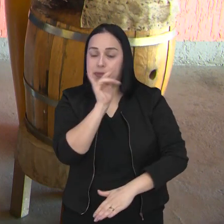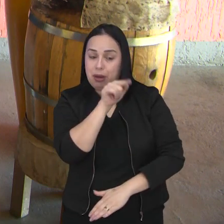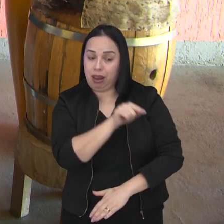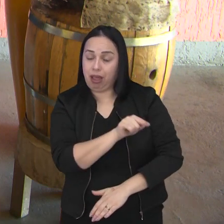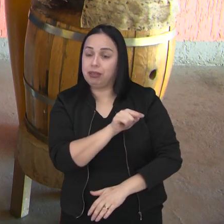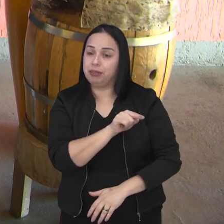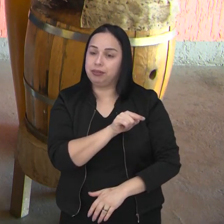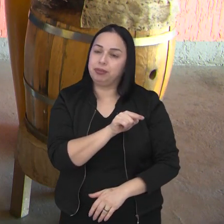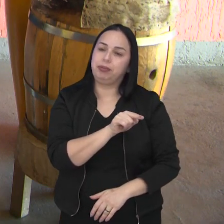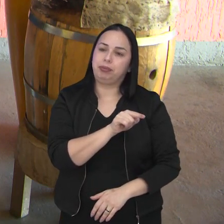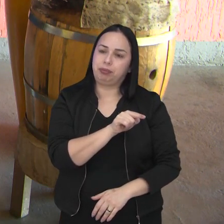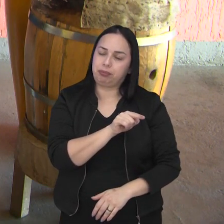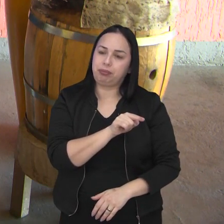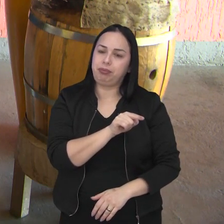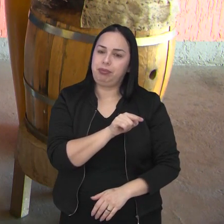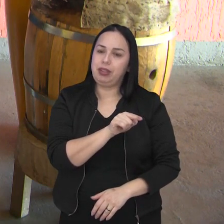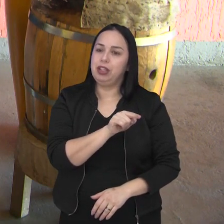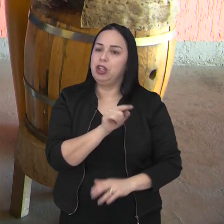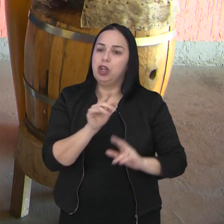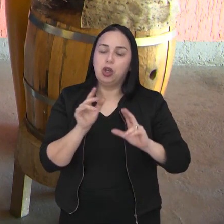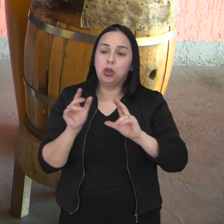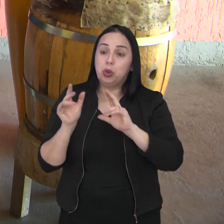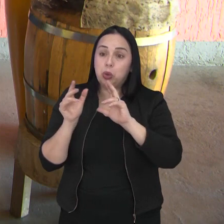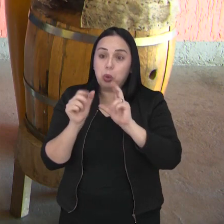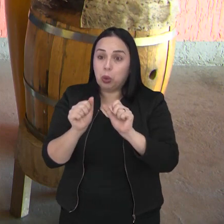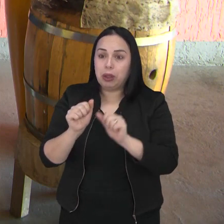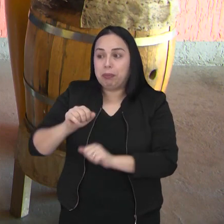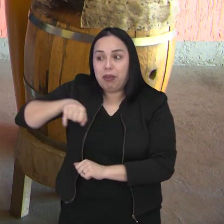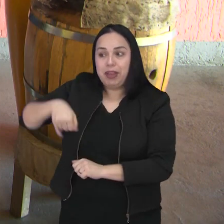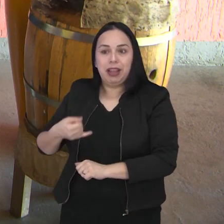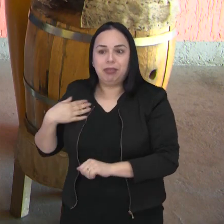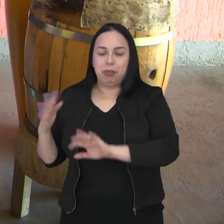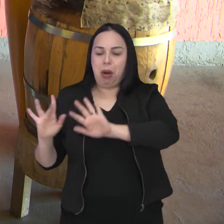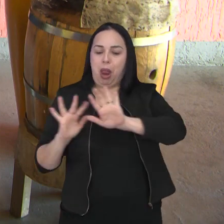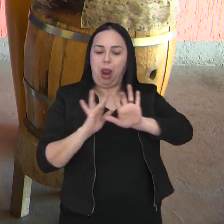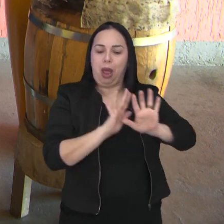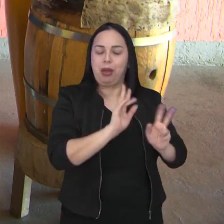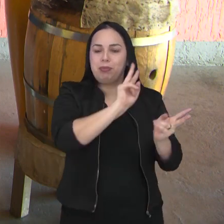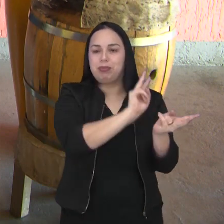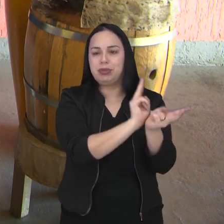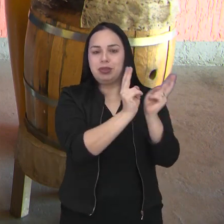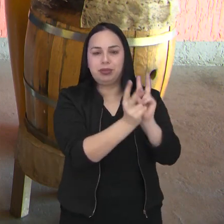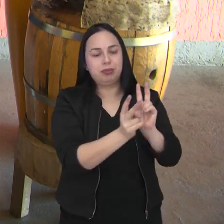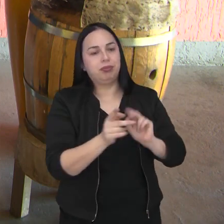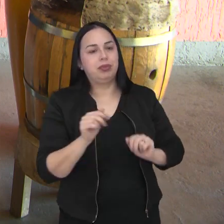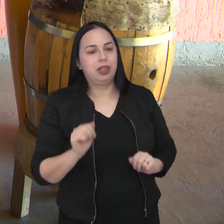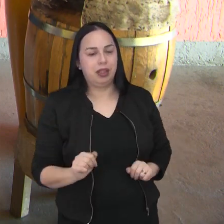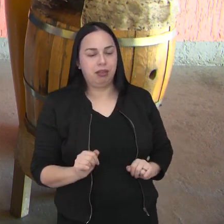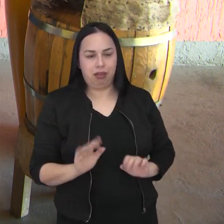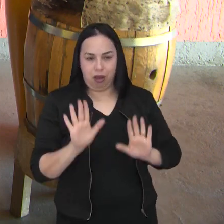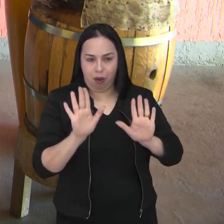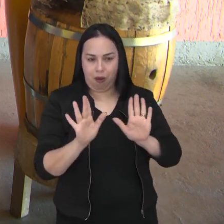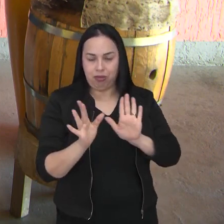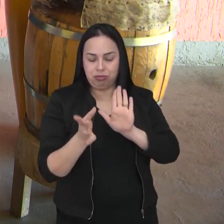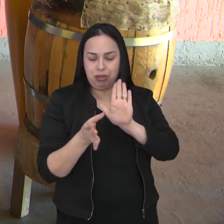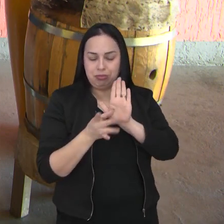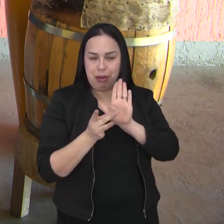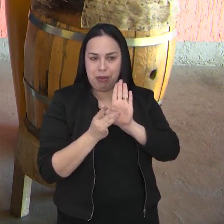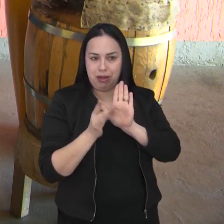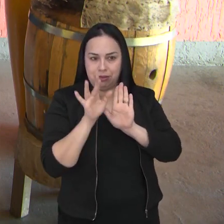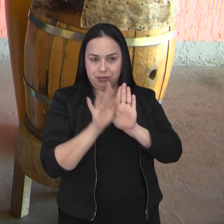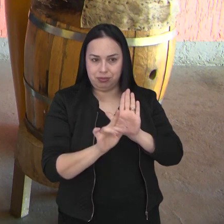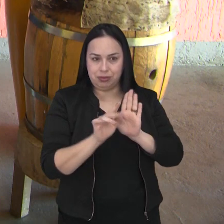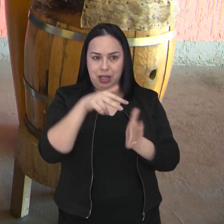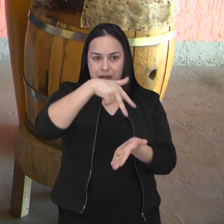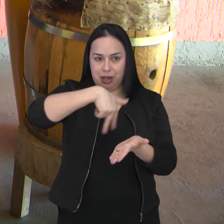por exemplo, lá tudo era motivo de jongo, né? De ter uma roda de jongo. Fiz uma colinha aqui, eu até